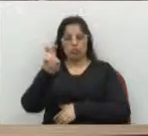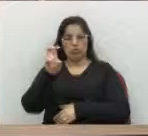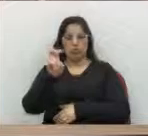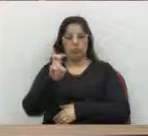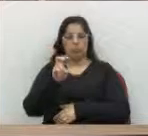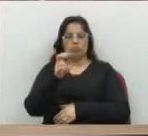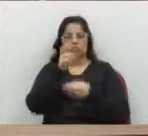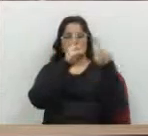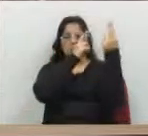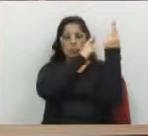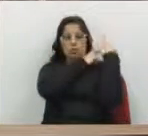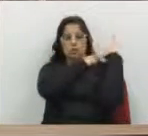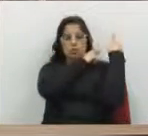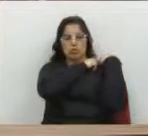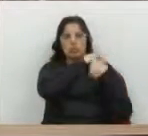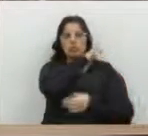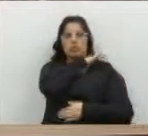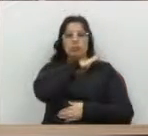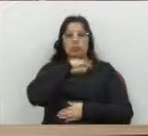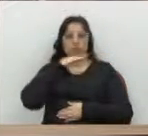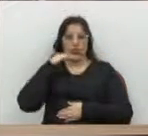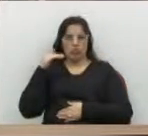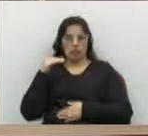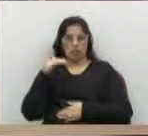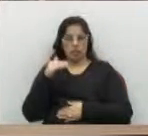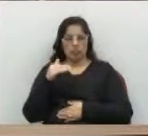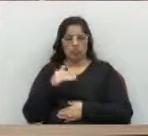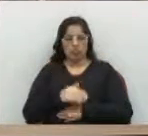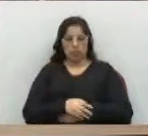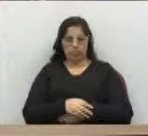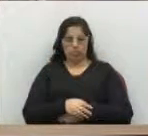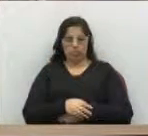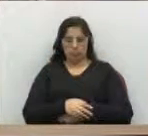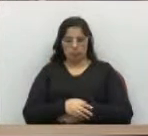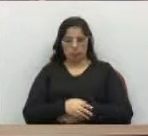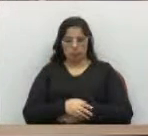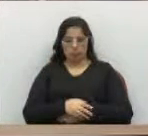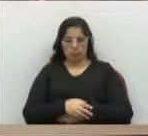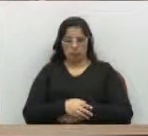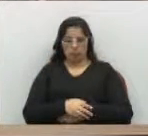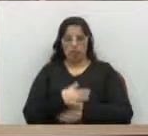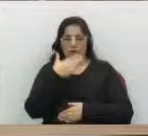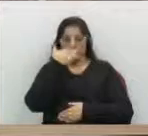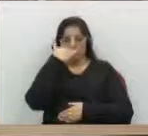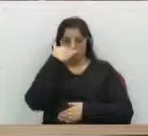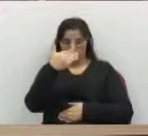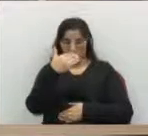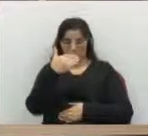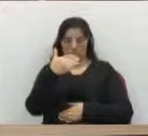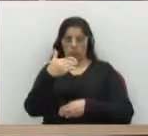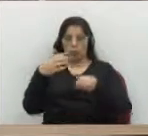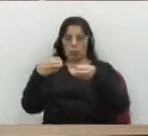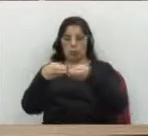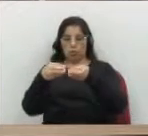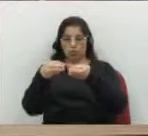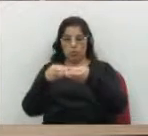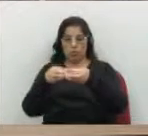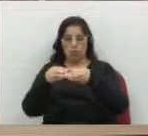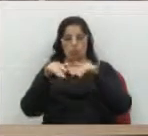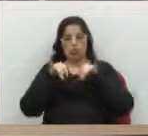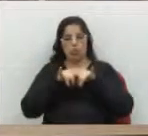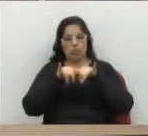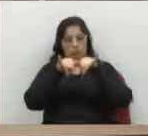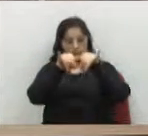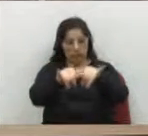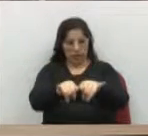de supermercados atacadistas e varejistas de não reter os consumidores na saída do estabelecimento com a